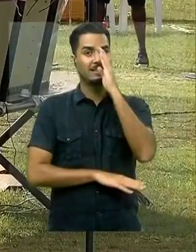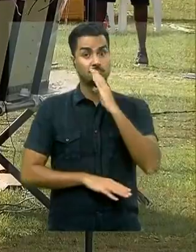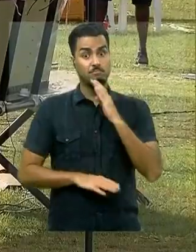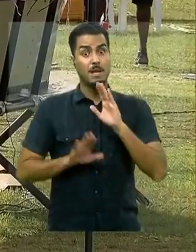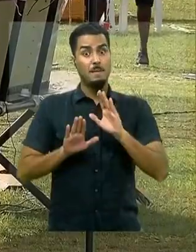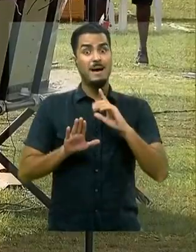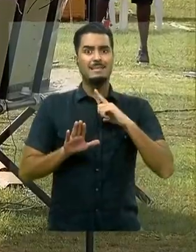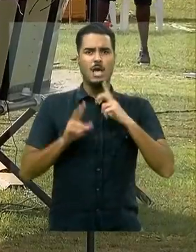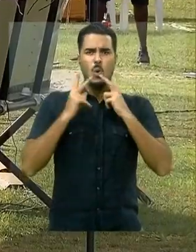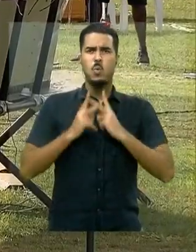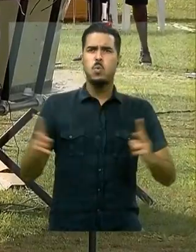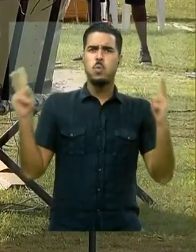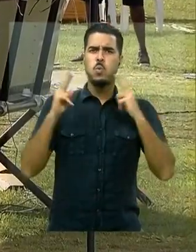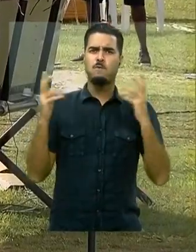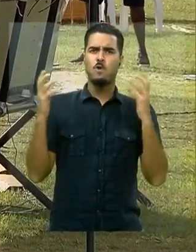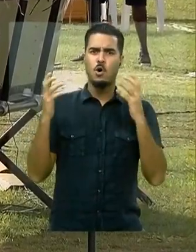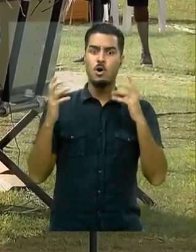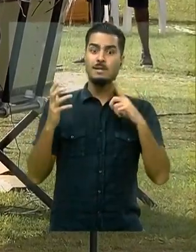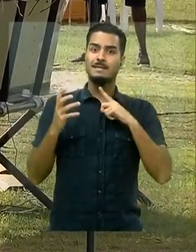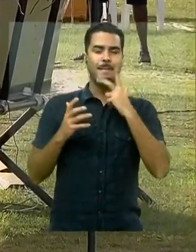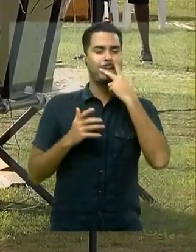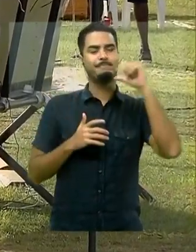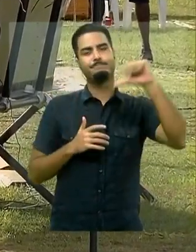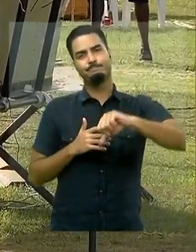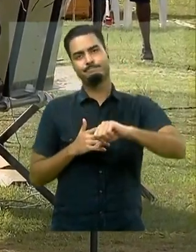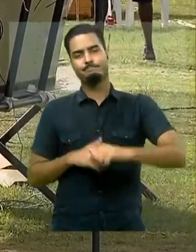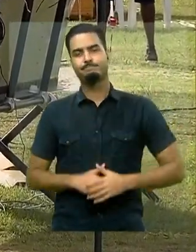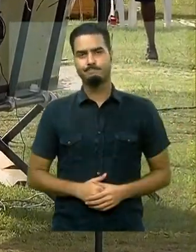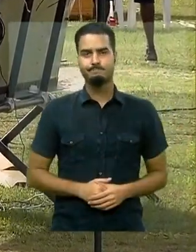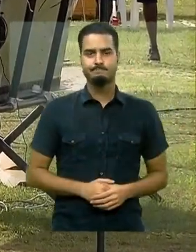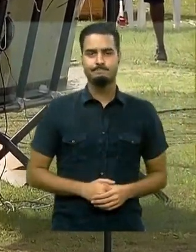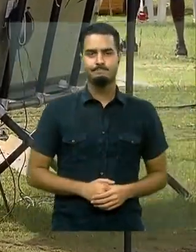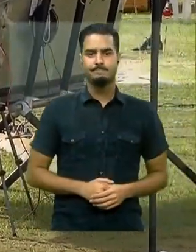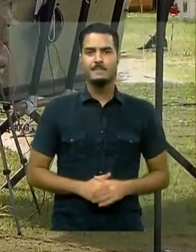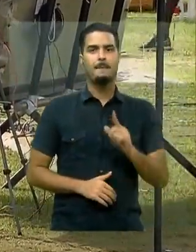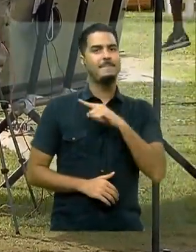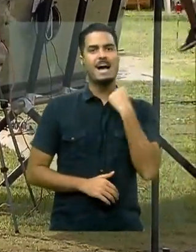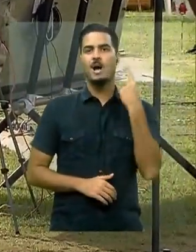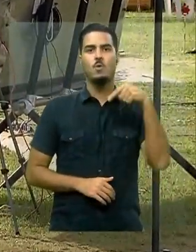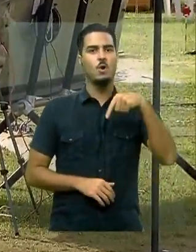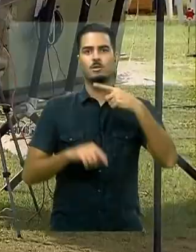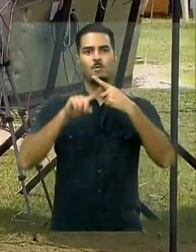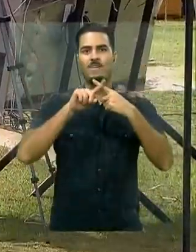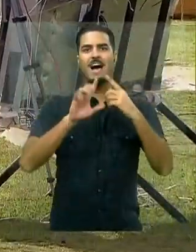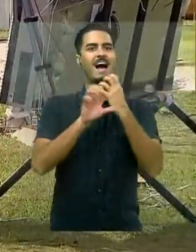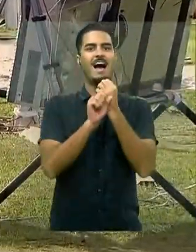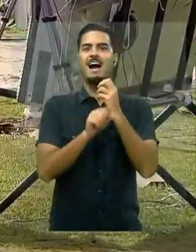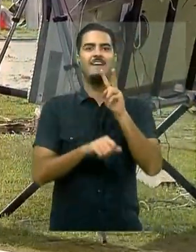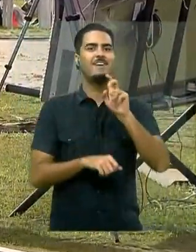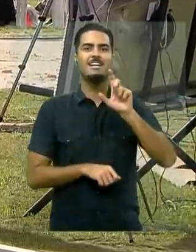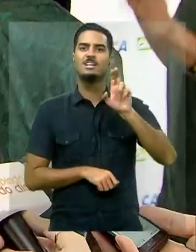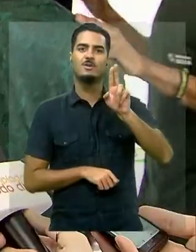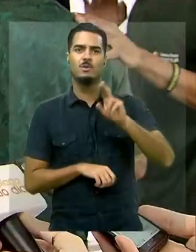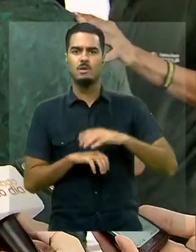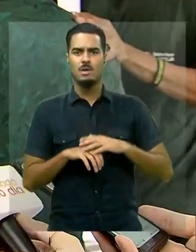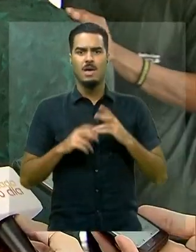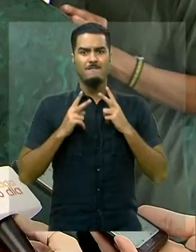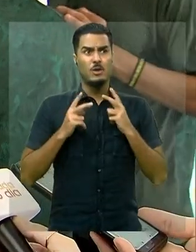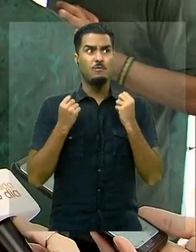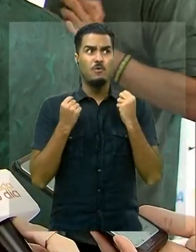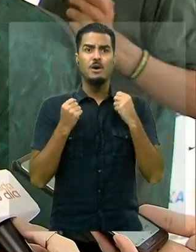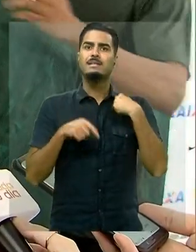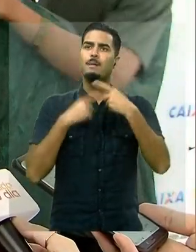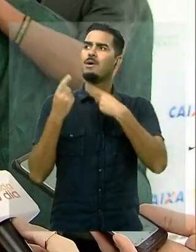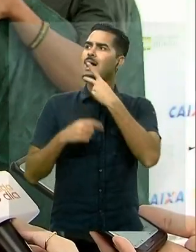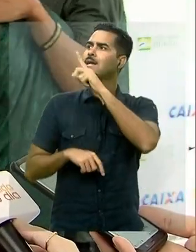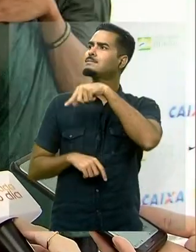vento fora dos padrões invalidou a prova. E muito alegre ter batido aquela marca, boa marca, apesar que o vento estava forte e me deixou triste no final.